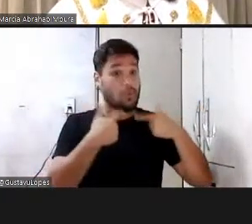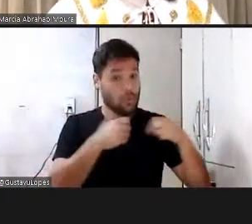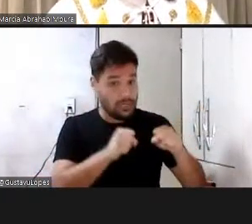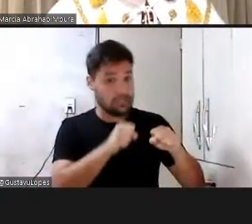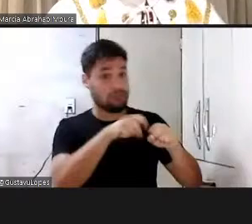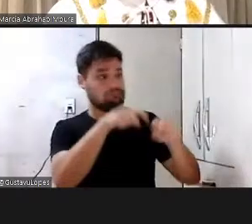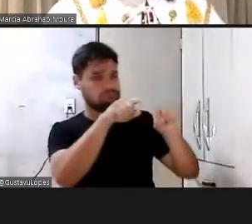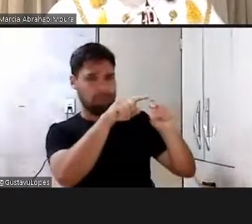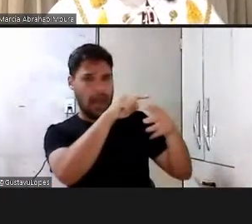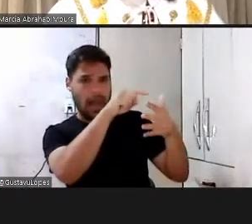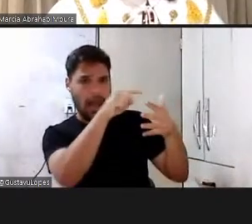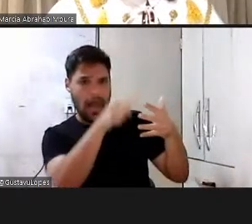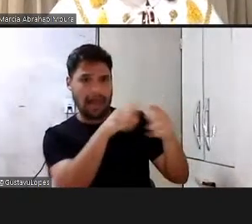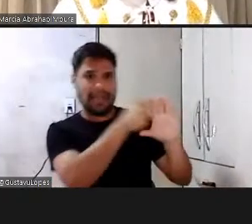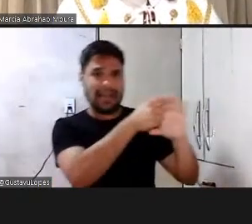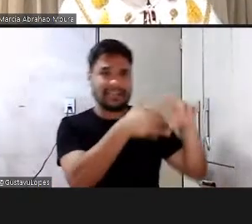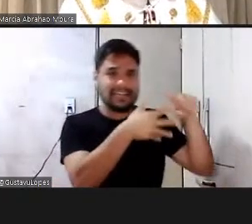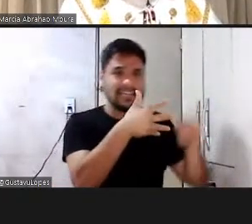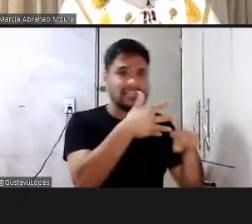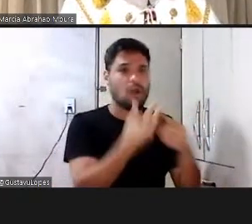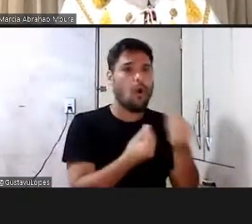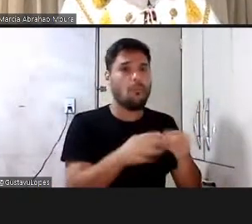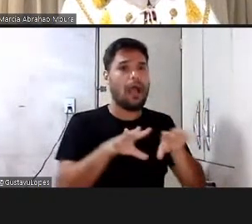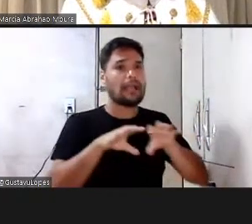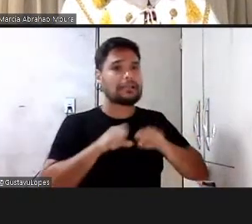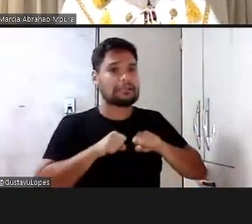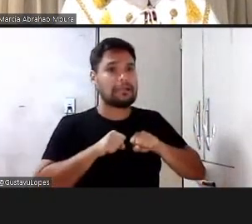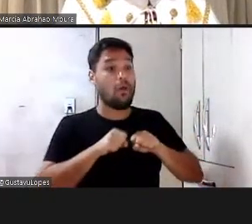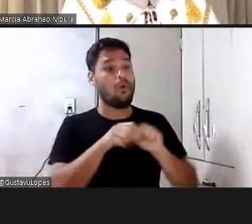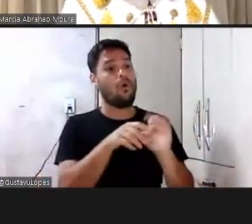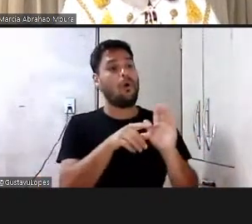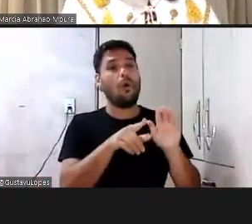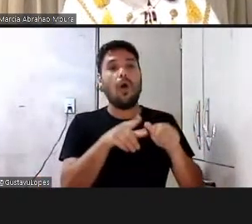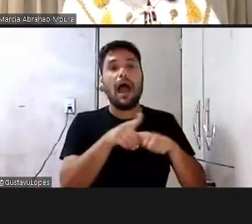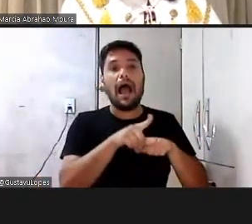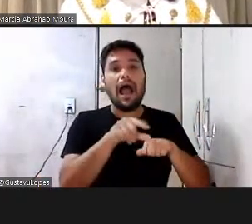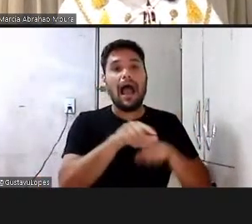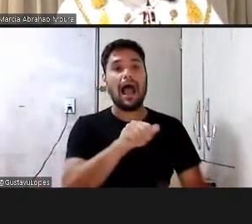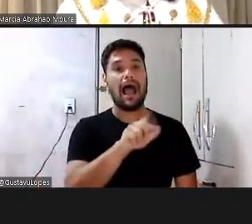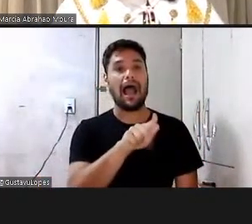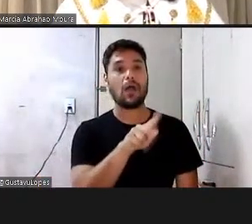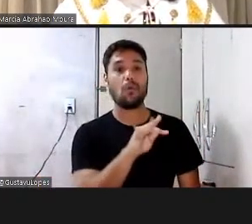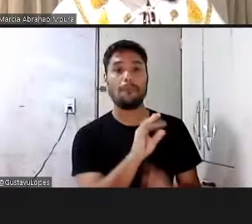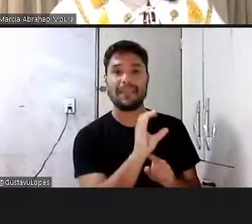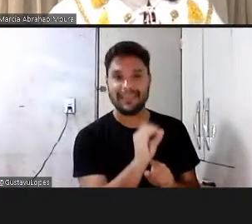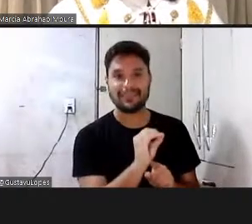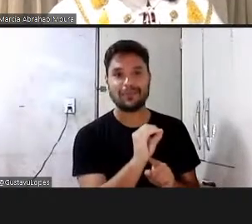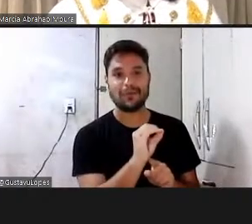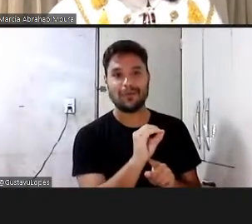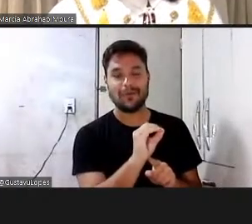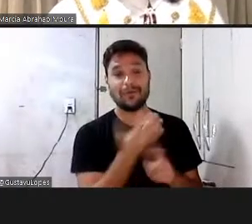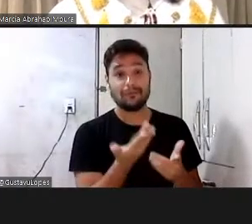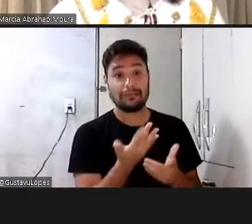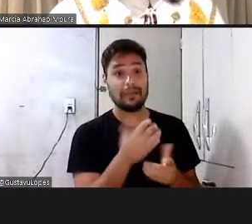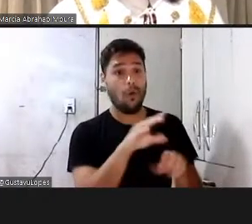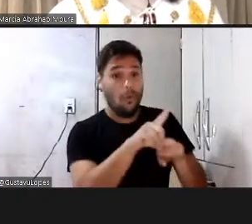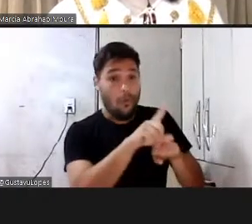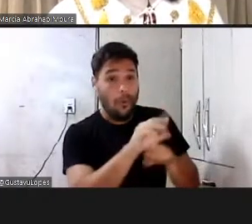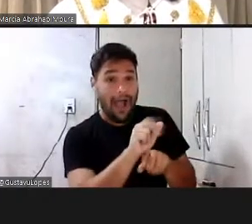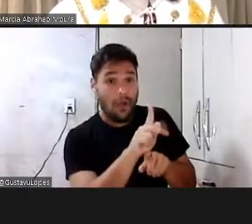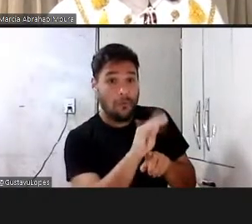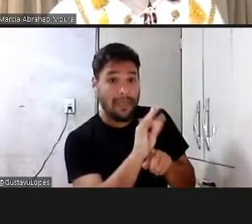da experiência na aquisição, o chamado argumento da pobreza do estímulo, um argumento que foi